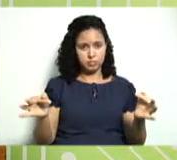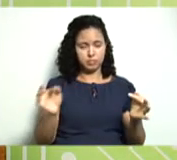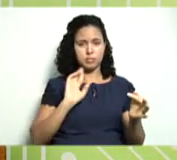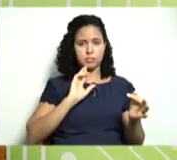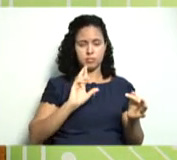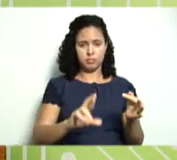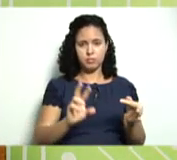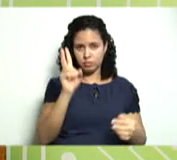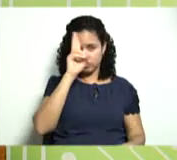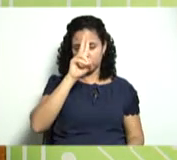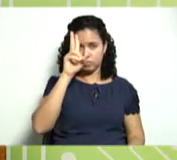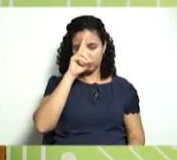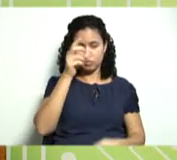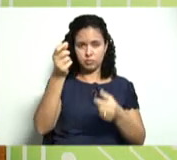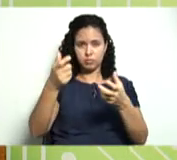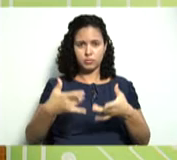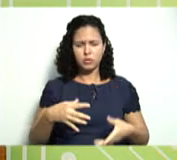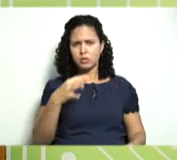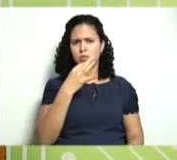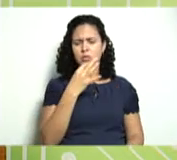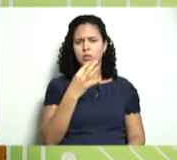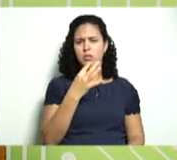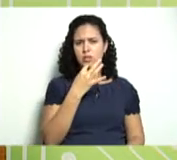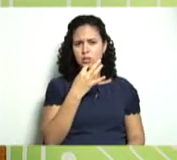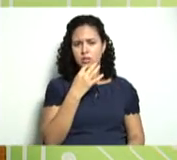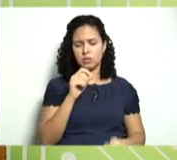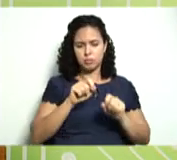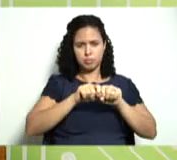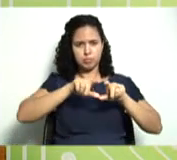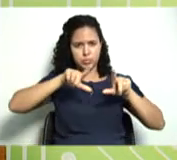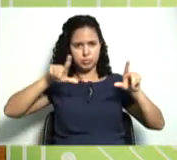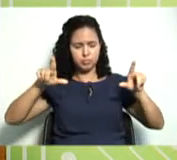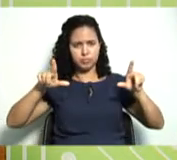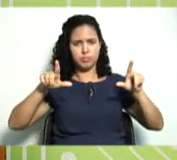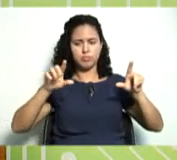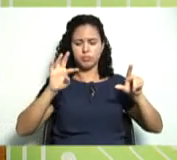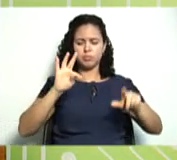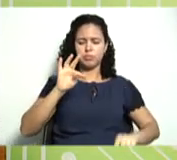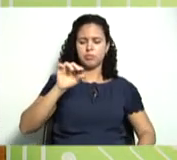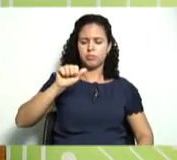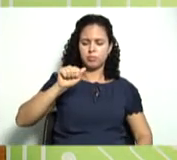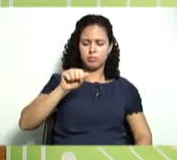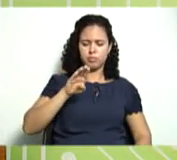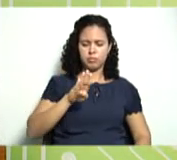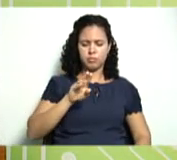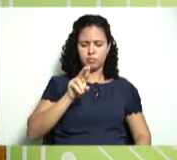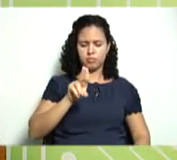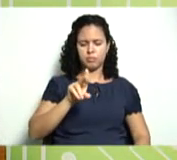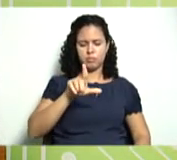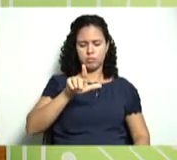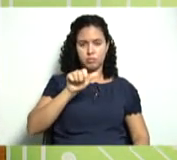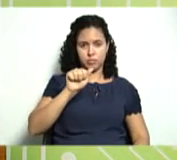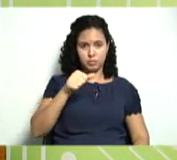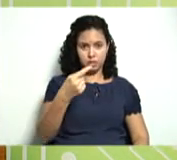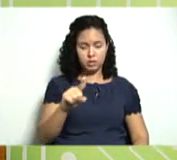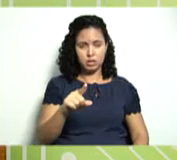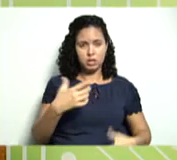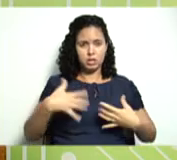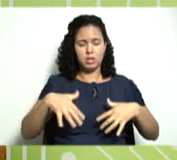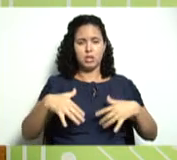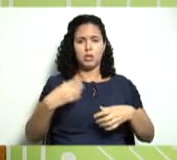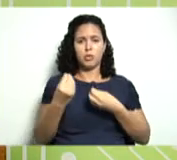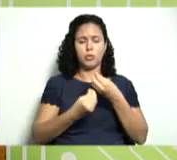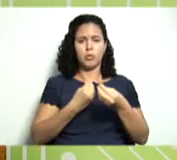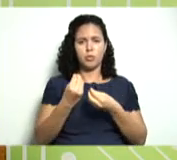leve que eu falei se você não conhece aquela janela de tabulação você e se perder por aí eu ia falar nossa vou